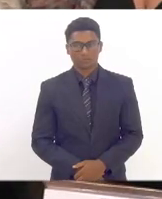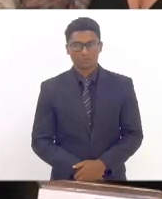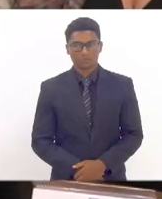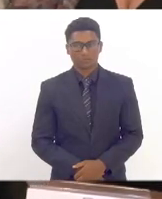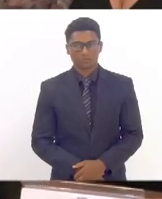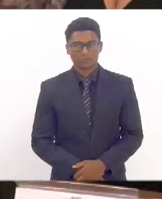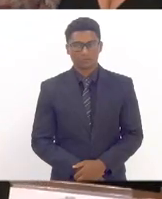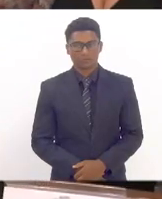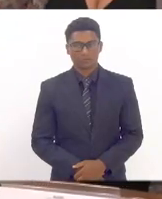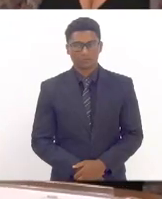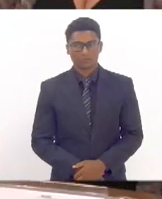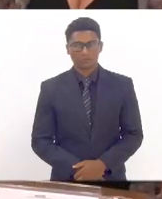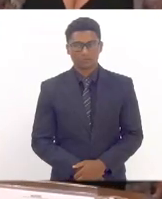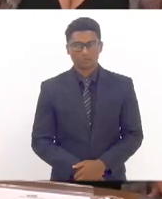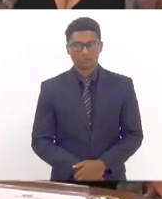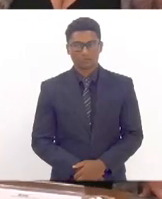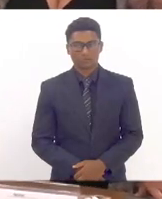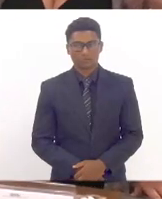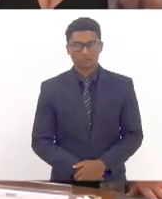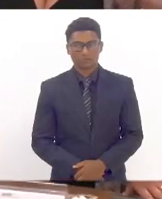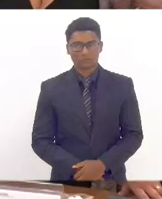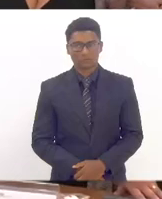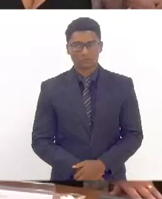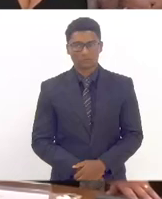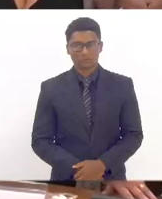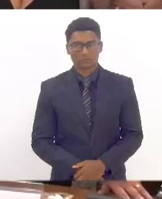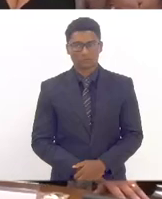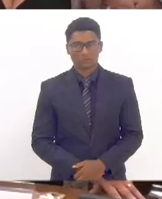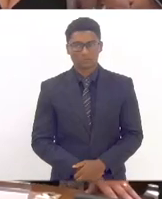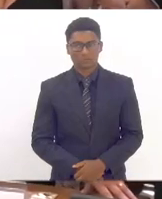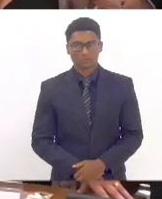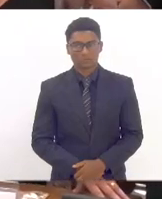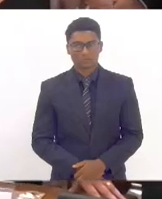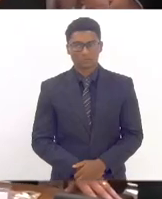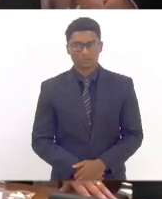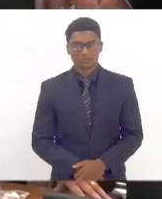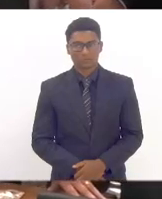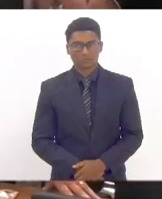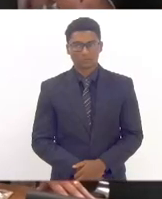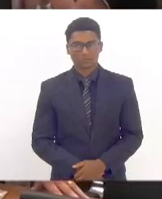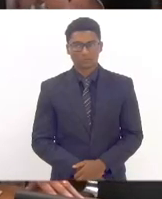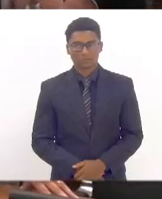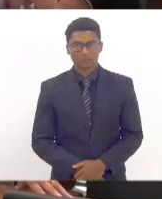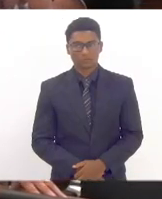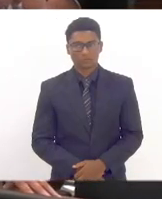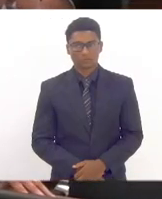nós cabritou Deus desobem os campos bem gostoso